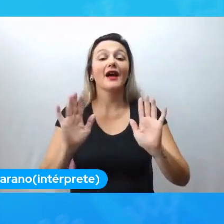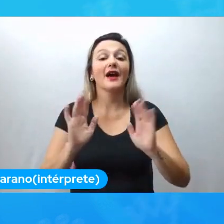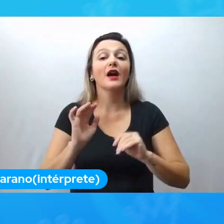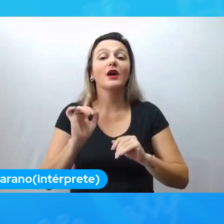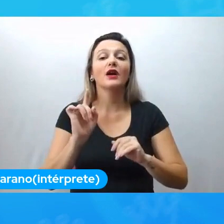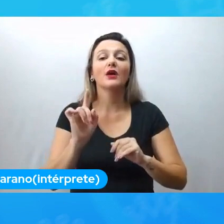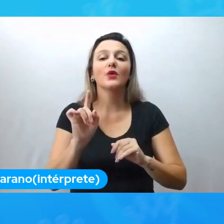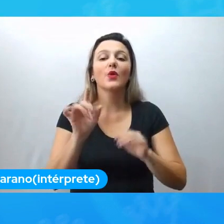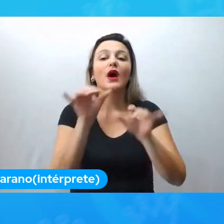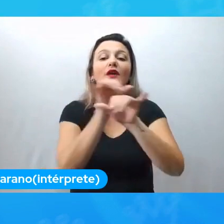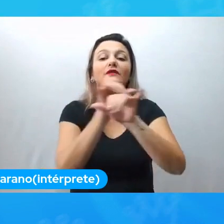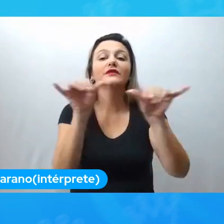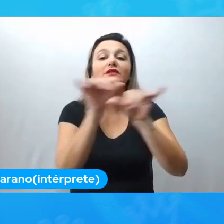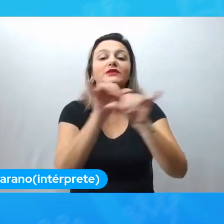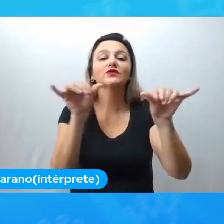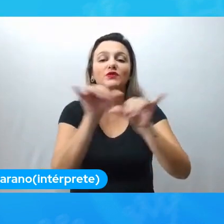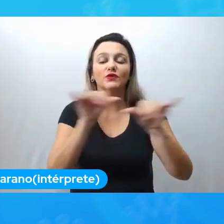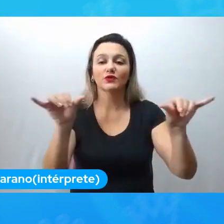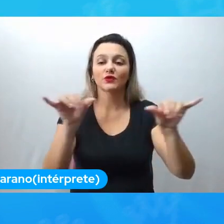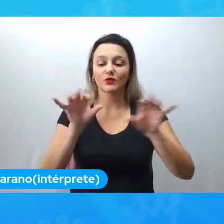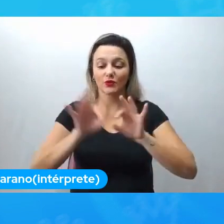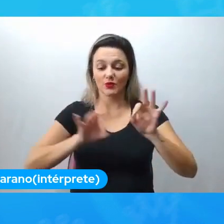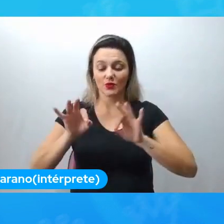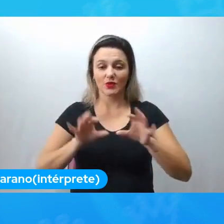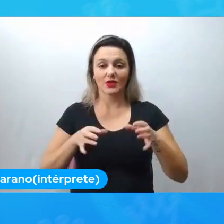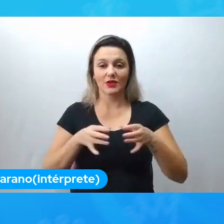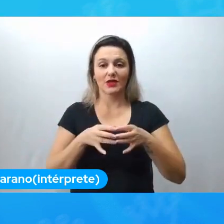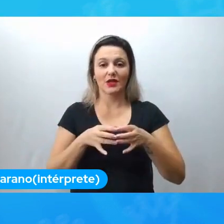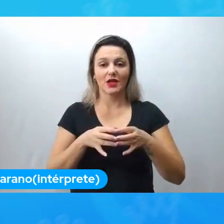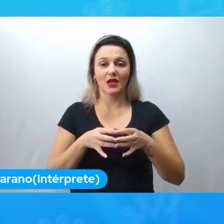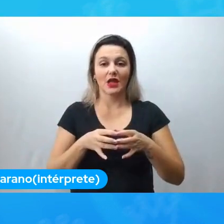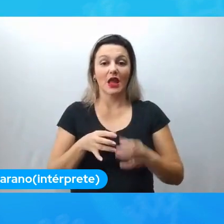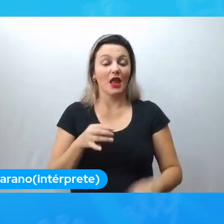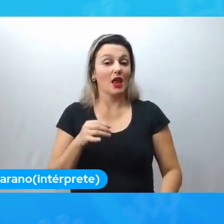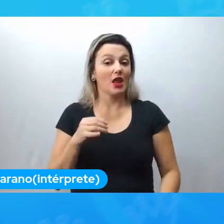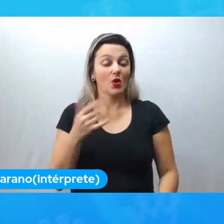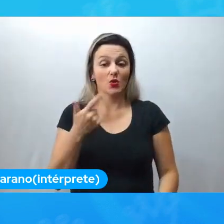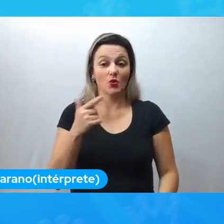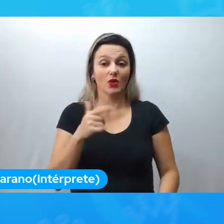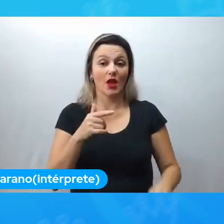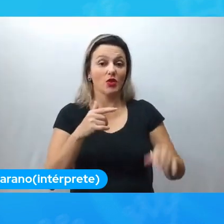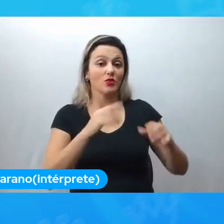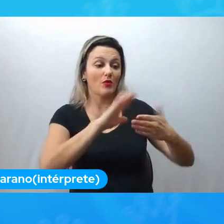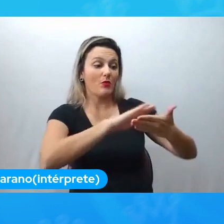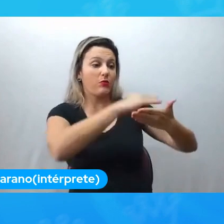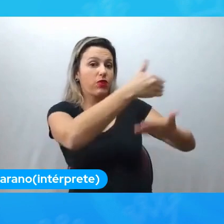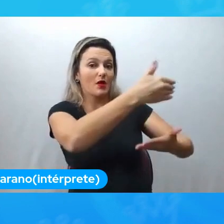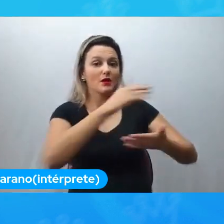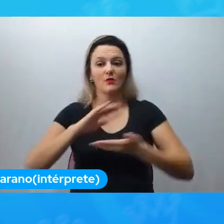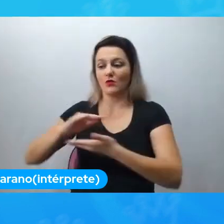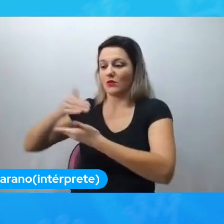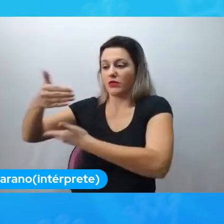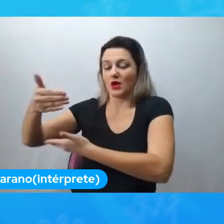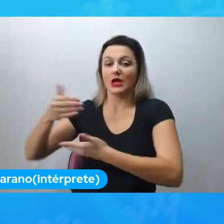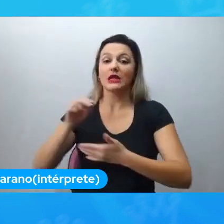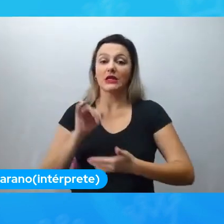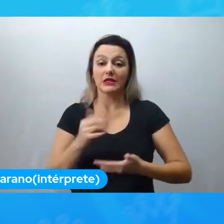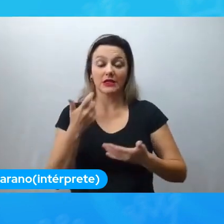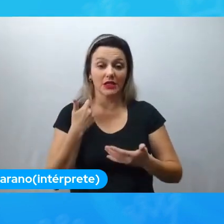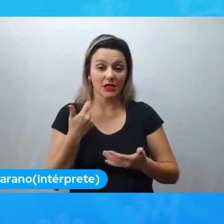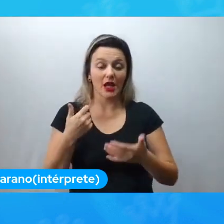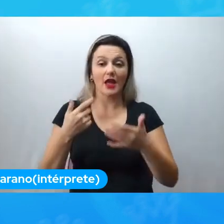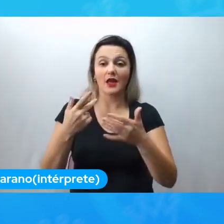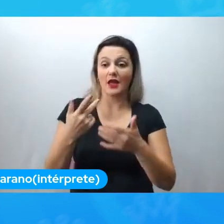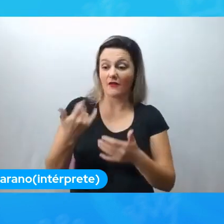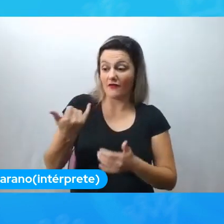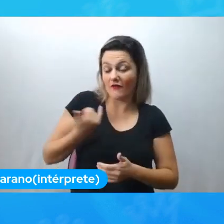um aviso para a galera da organização, é que eu não estou com dois monitores. Então, se precisarem falar comigo, por favor, me interrompam e falem comigo